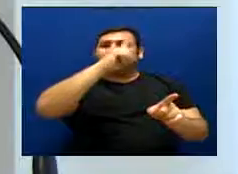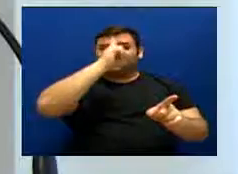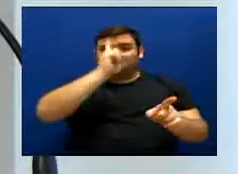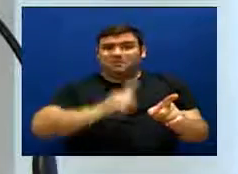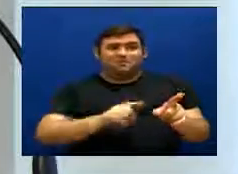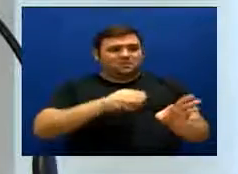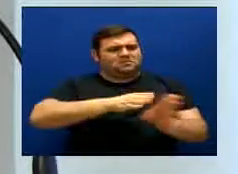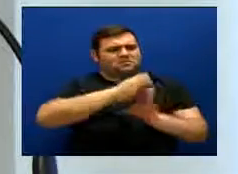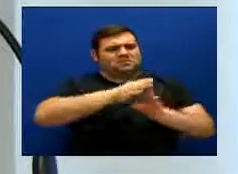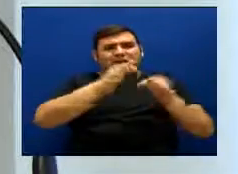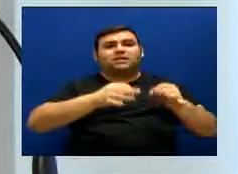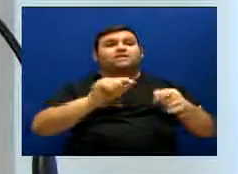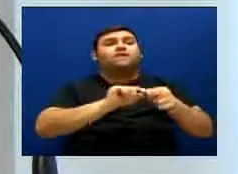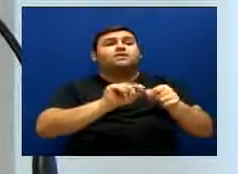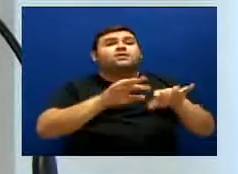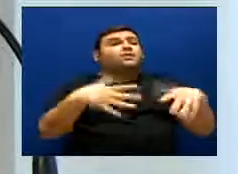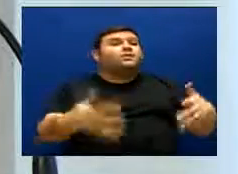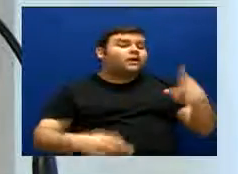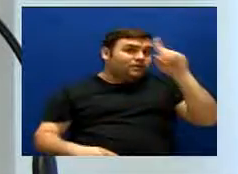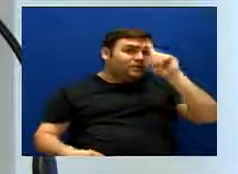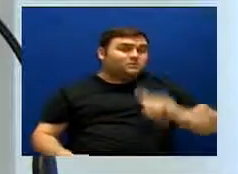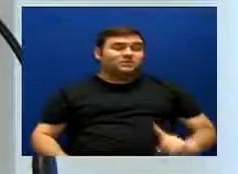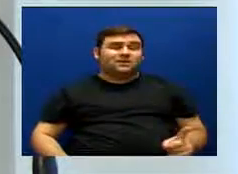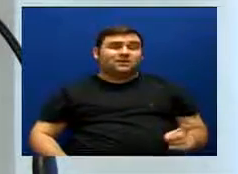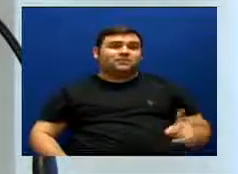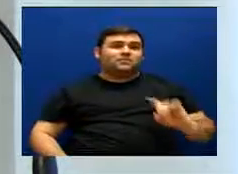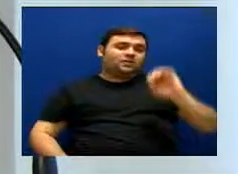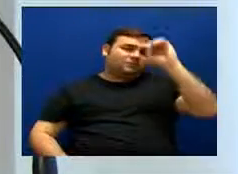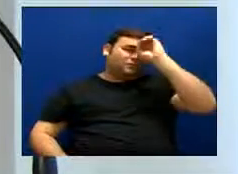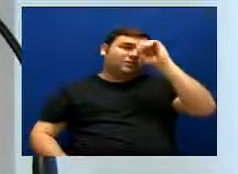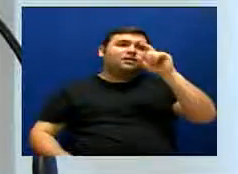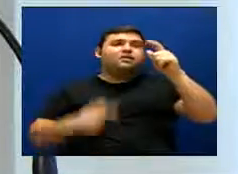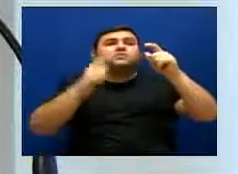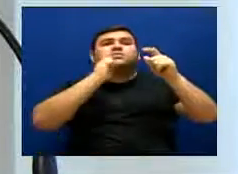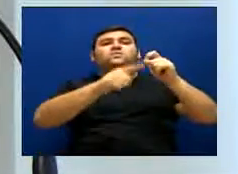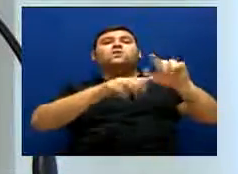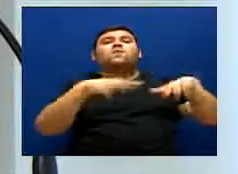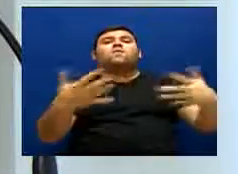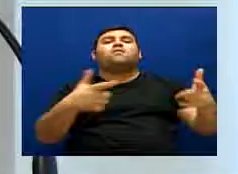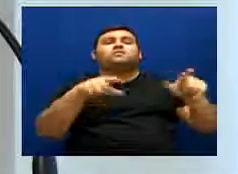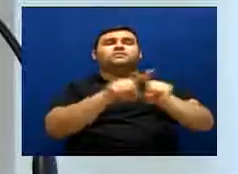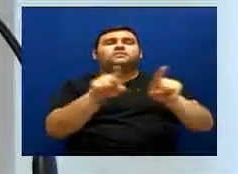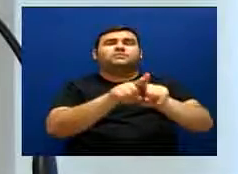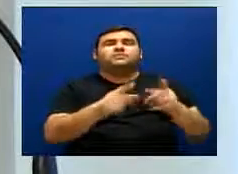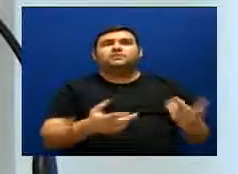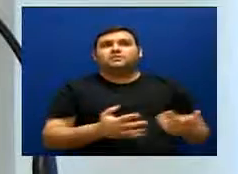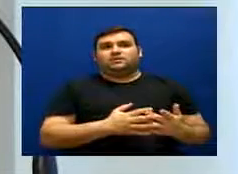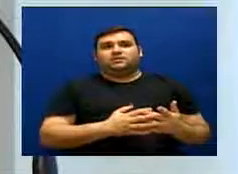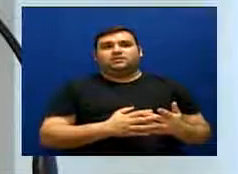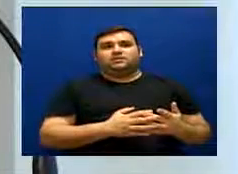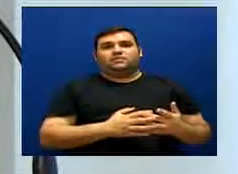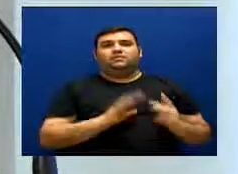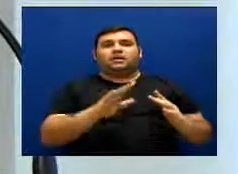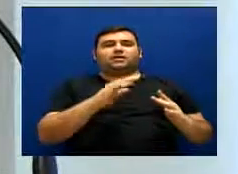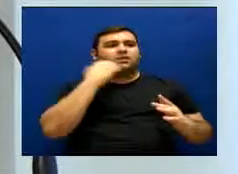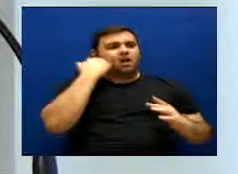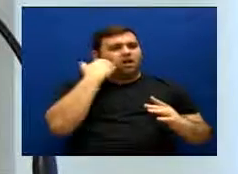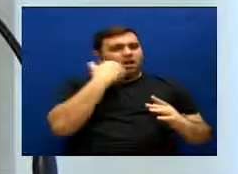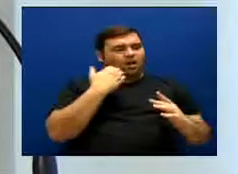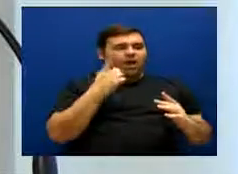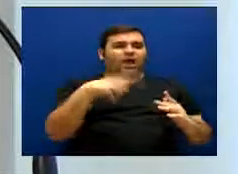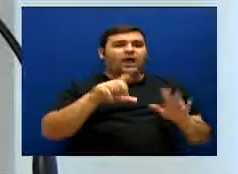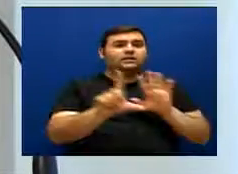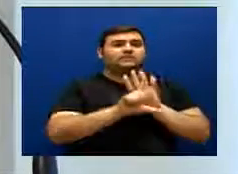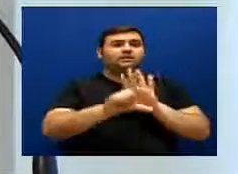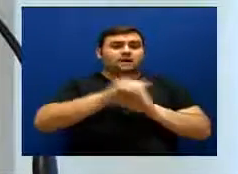sabe, não está orientada do que fazer, onde denunciar, às vezes não sabe nem que é crime. Mas assédio sexual é lei de